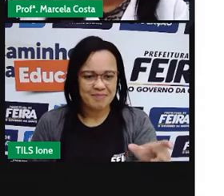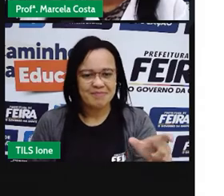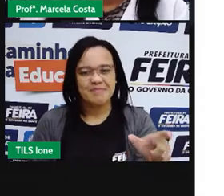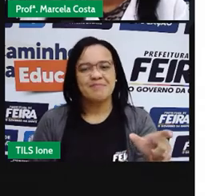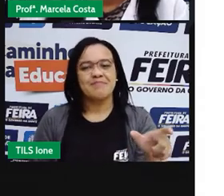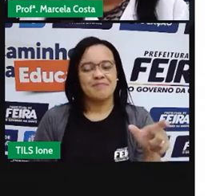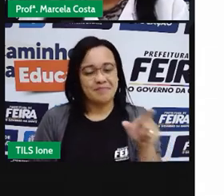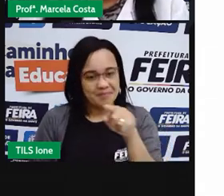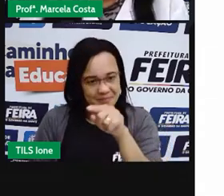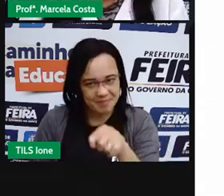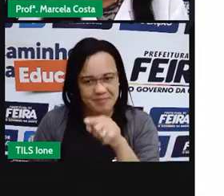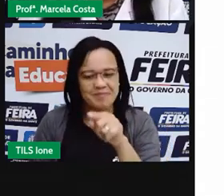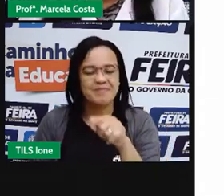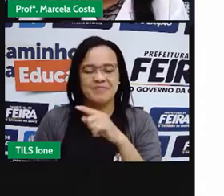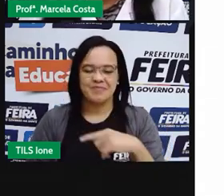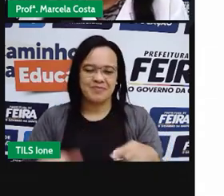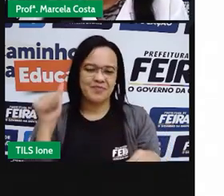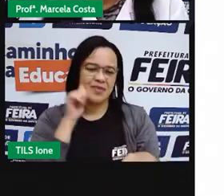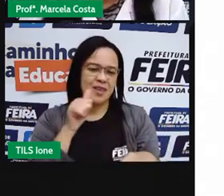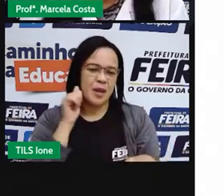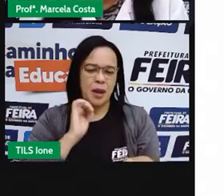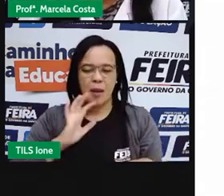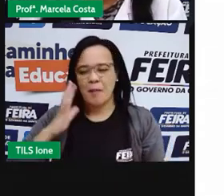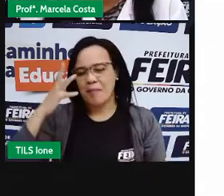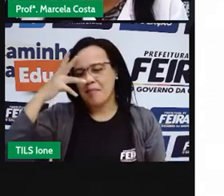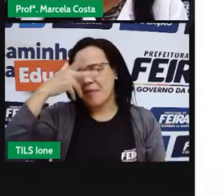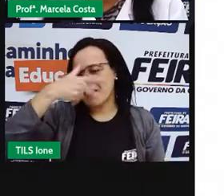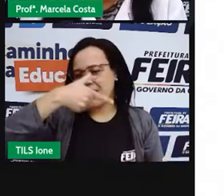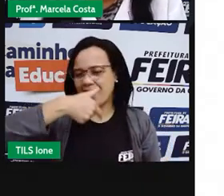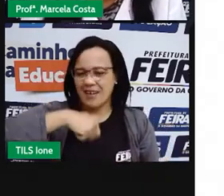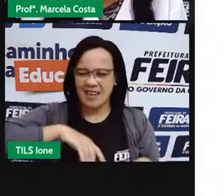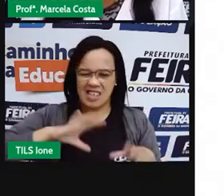É a Bela e a Fera.